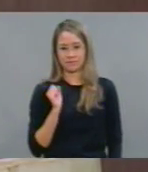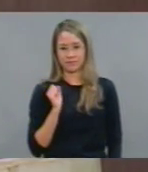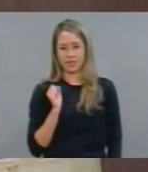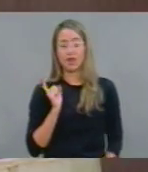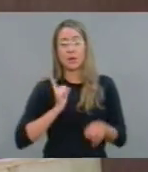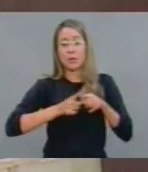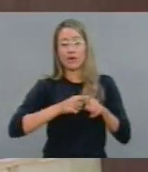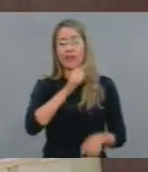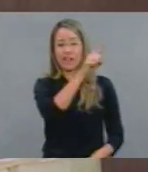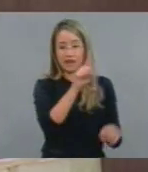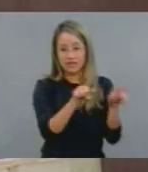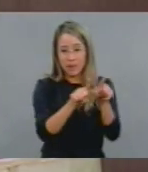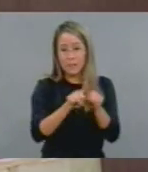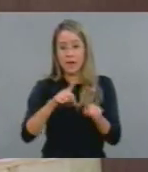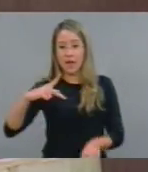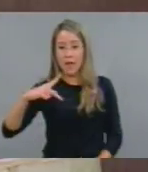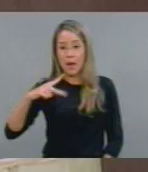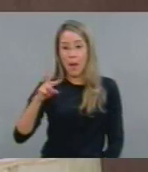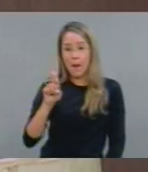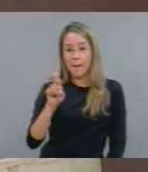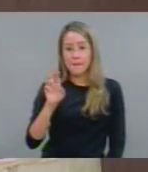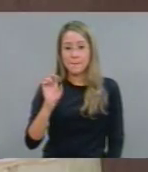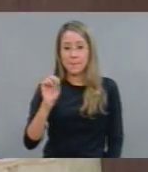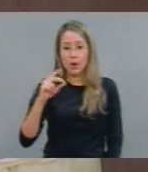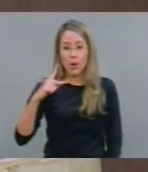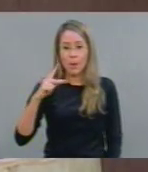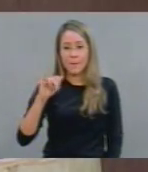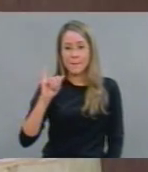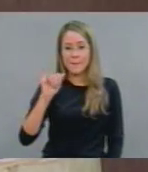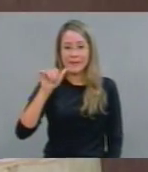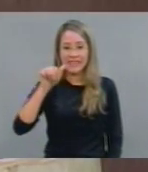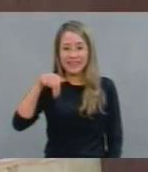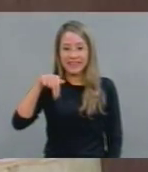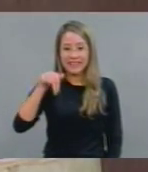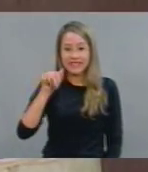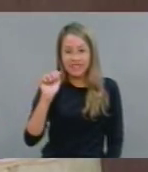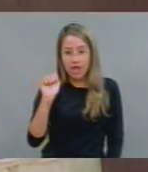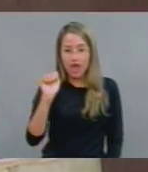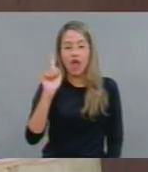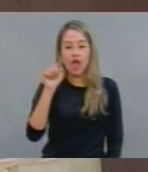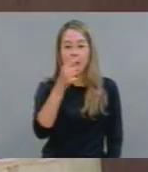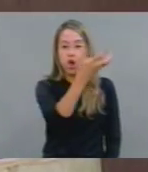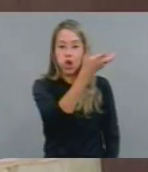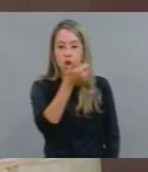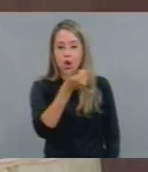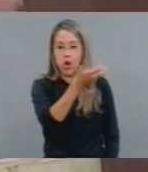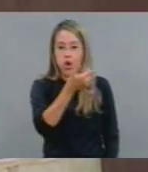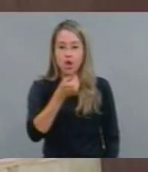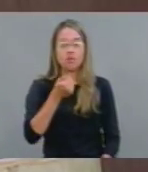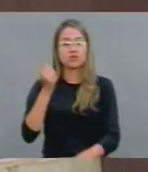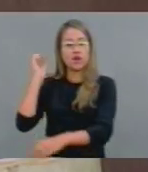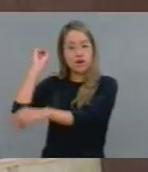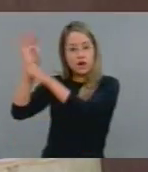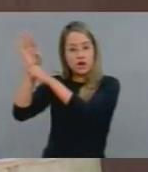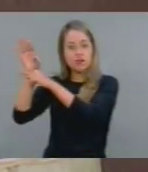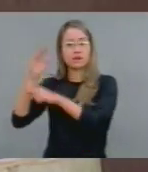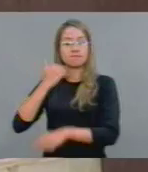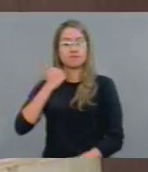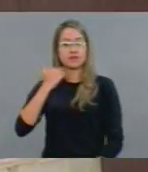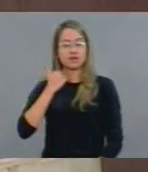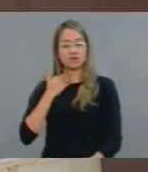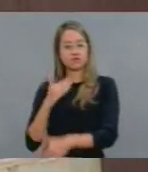Também disse ele que as delações premiadas também